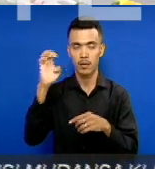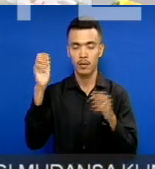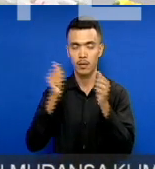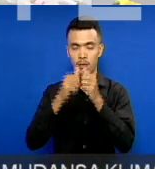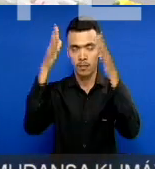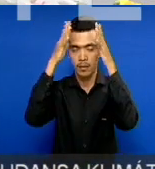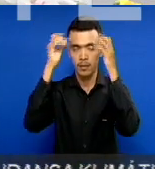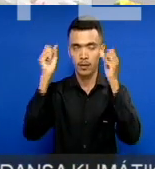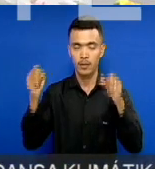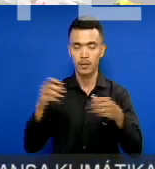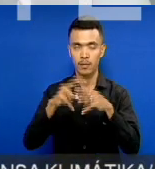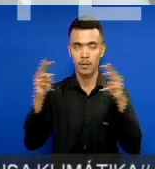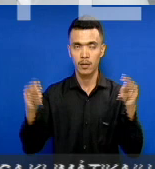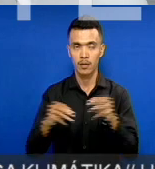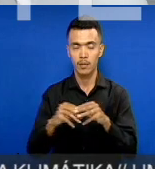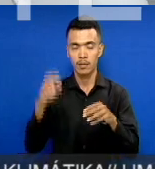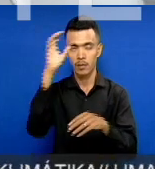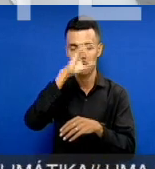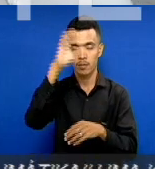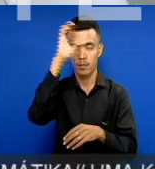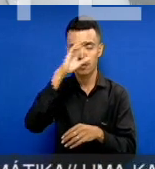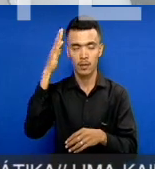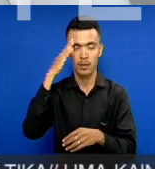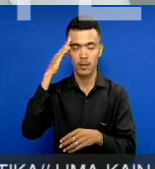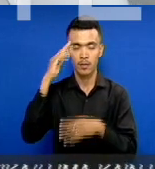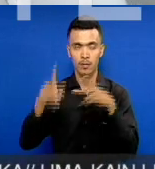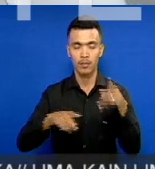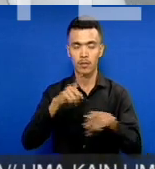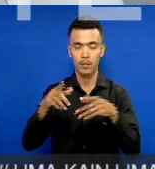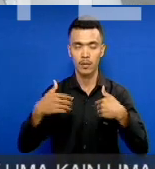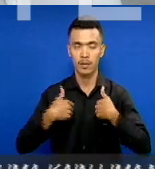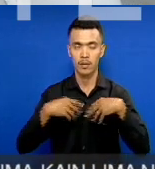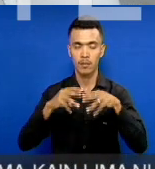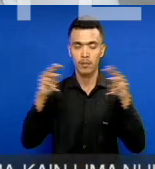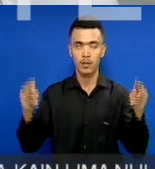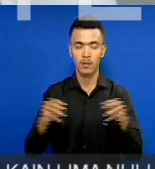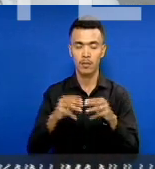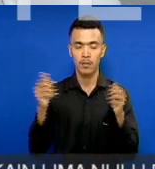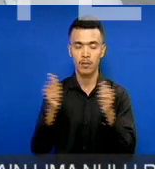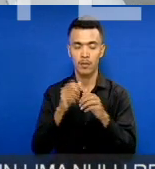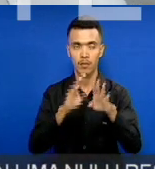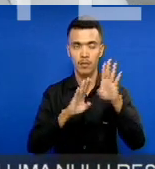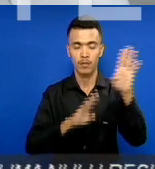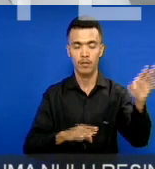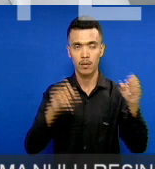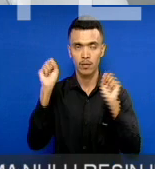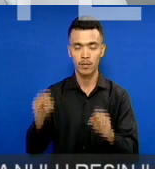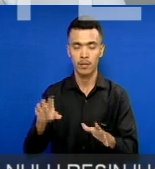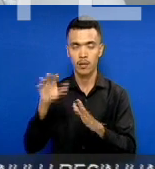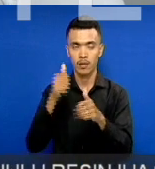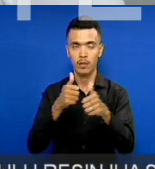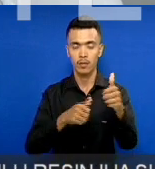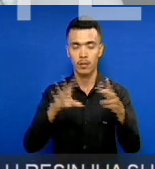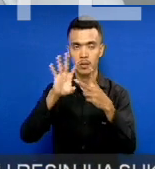presidente e autoridade município. Rodibele convence a população Cira ne beia município no área remotas, Rodibele tur eleição